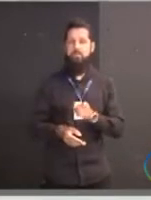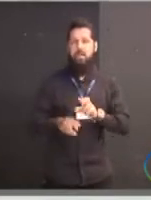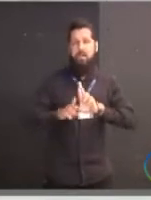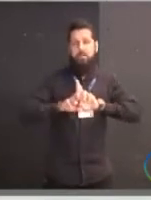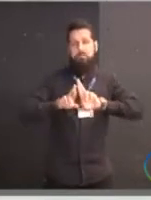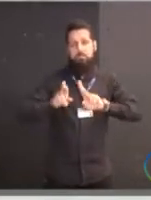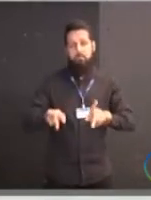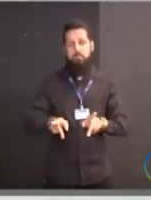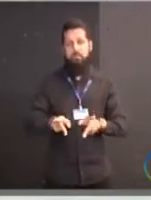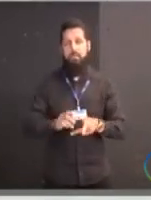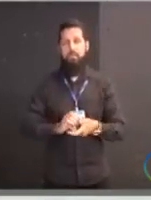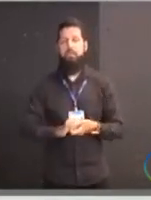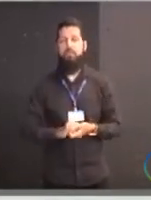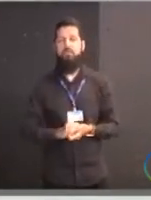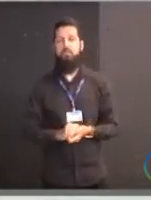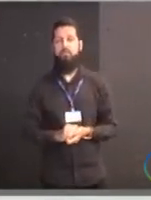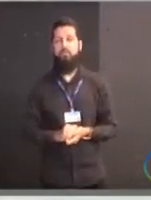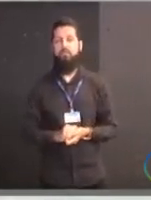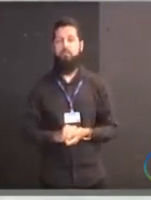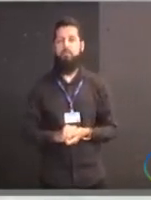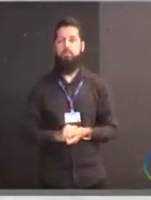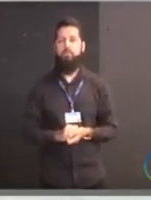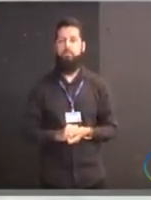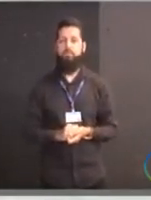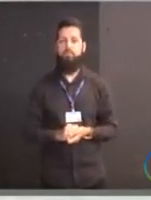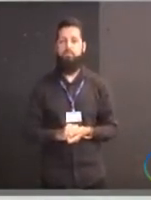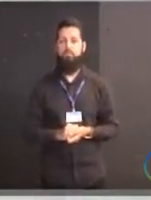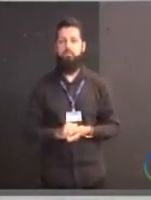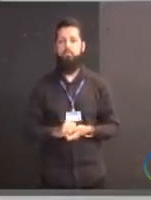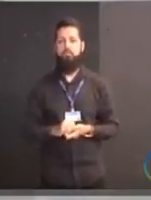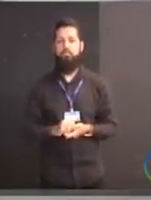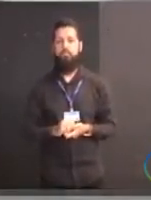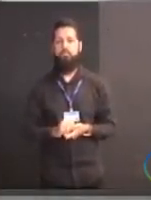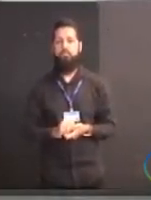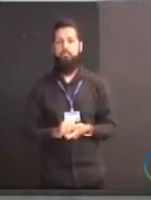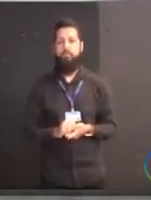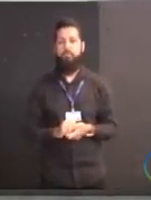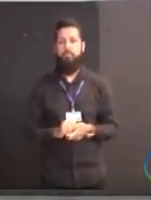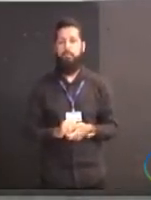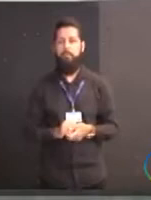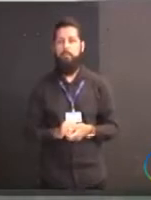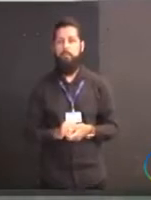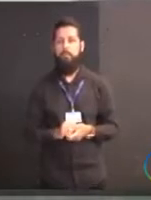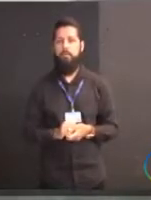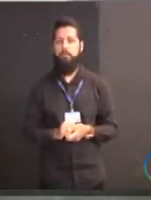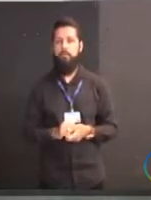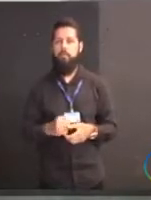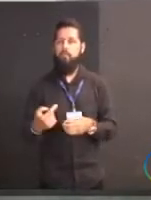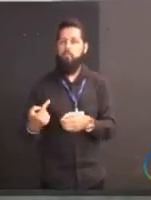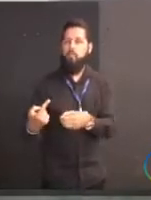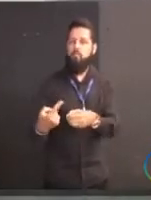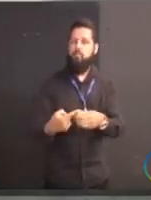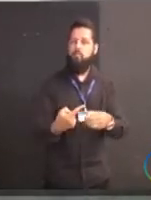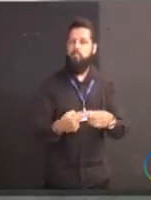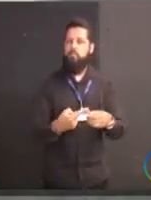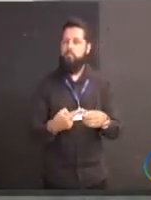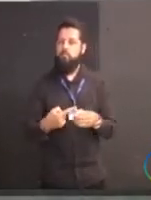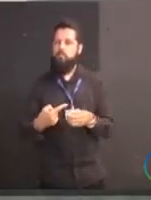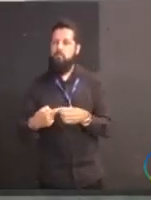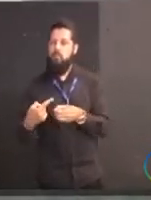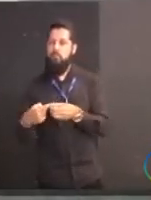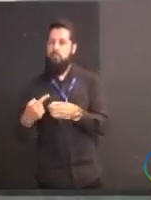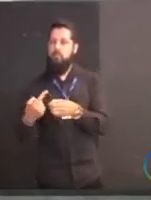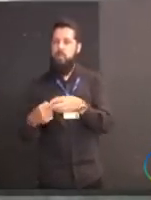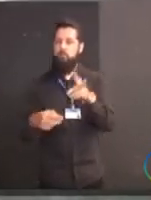está tomando vulto no seio das cidades metropolitanas, por